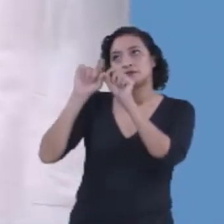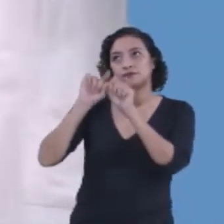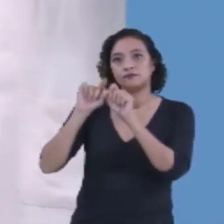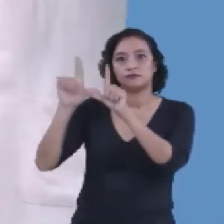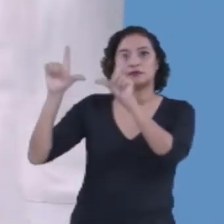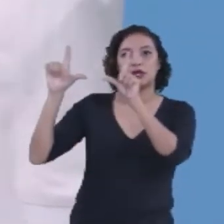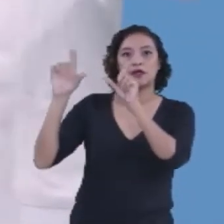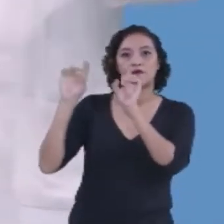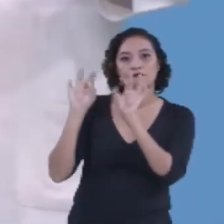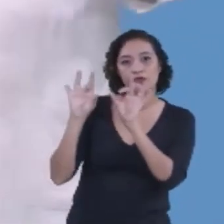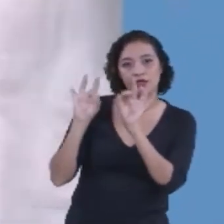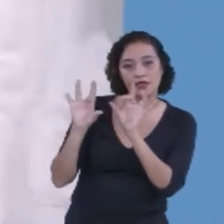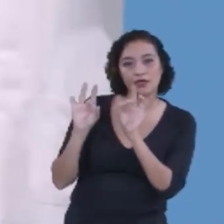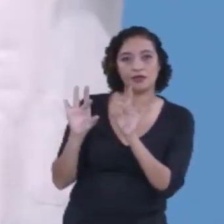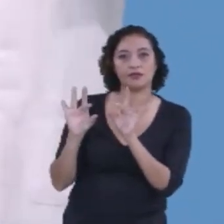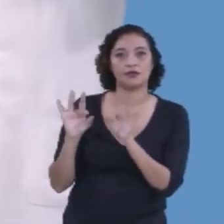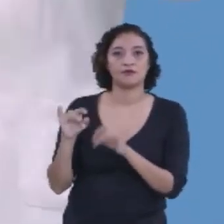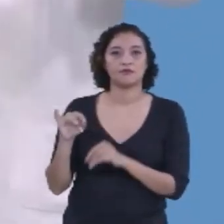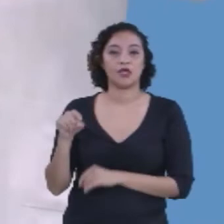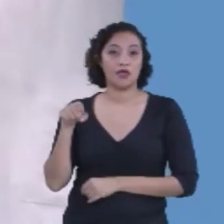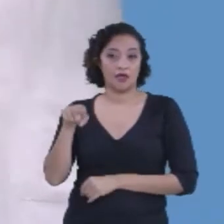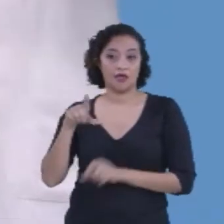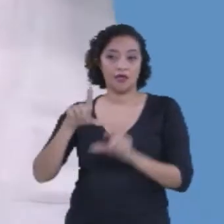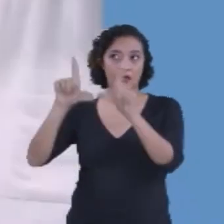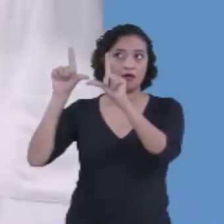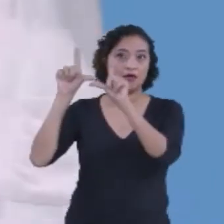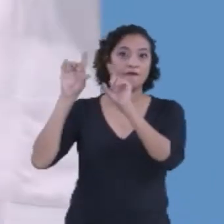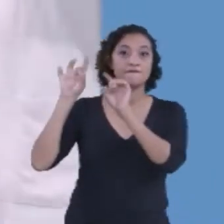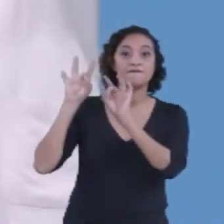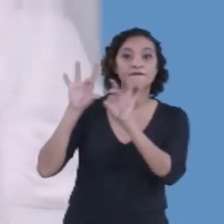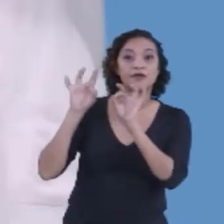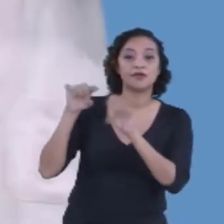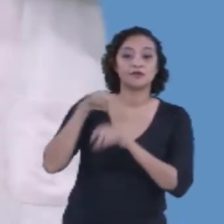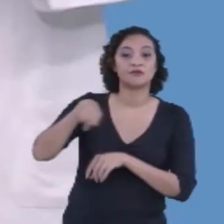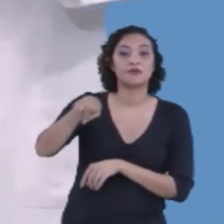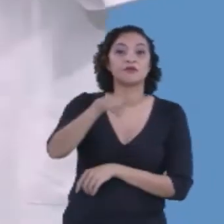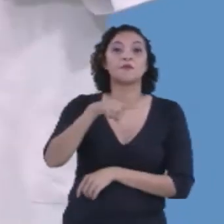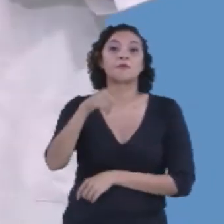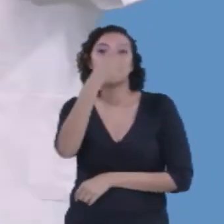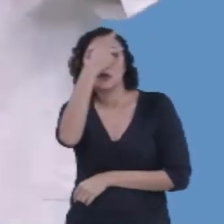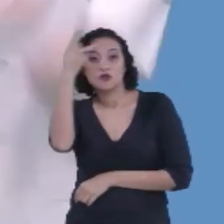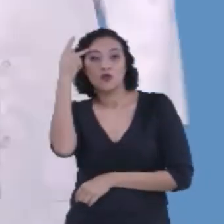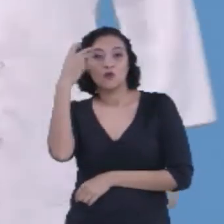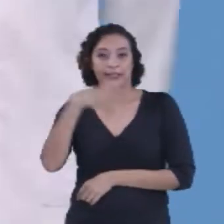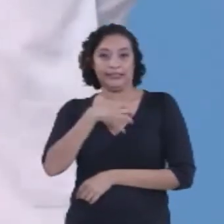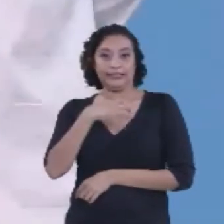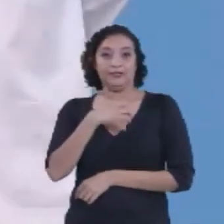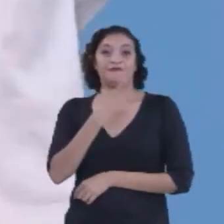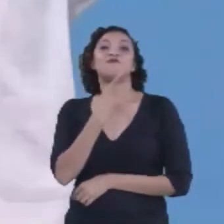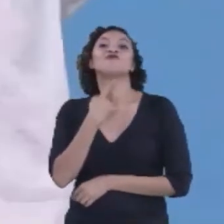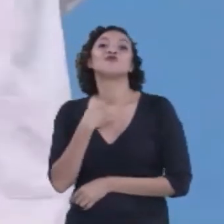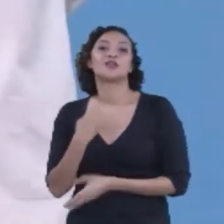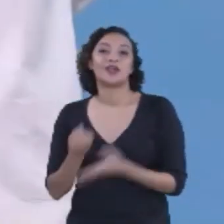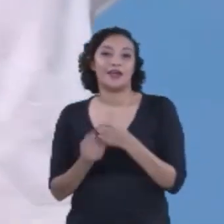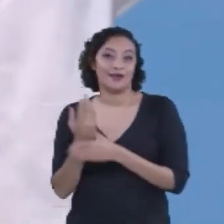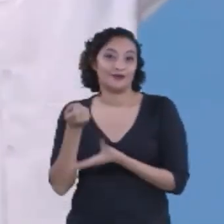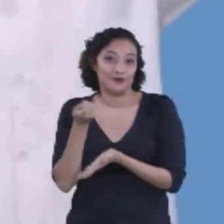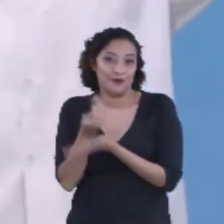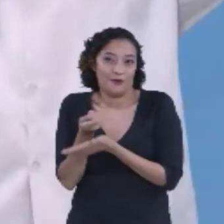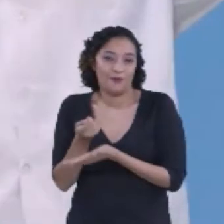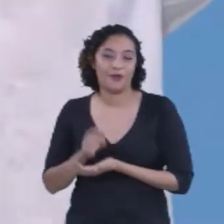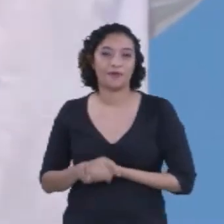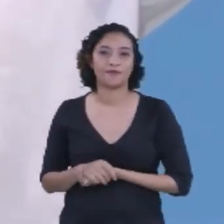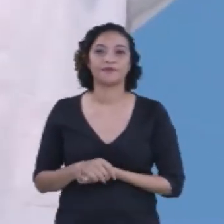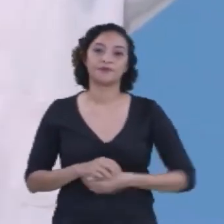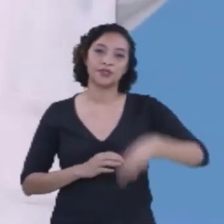com que a pessoa se convença de determinada ideia ou compre determinado produto. Vamos pegar mais um exemplo? Olha o nosso terceiro